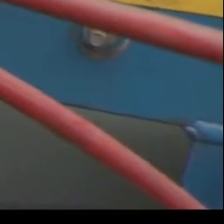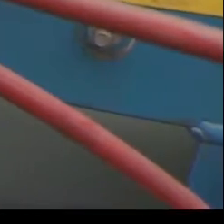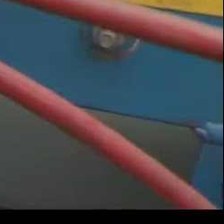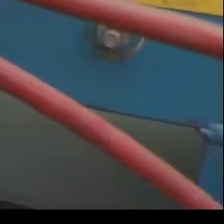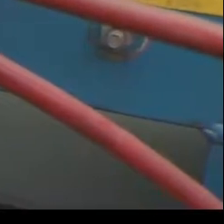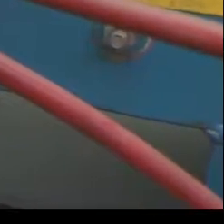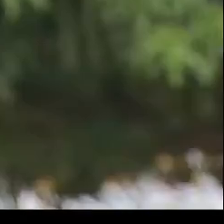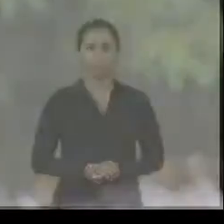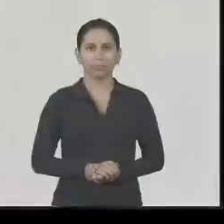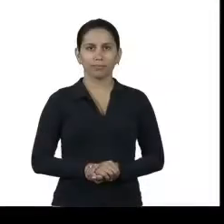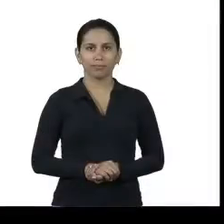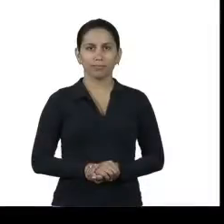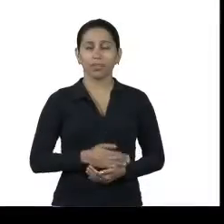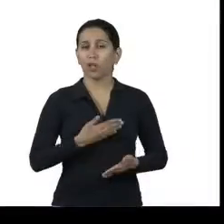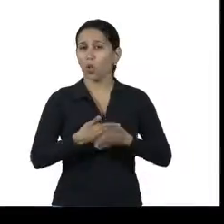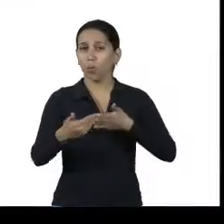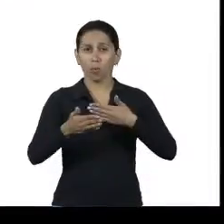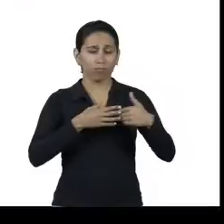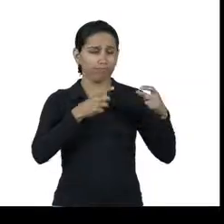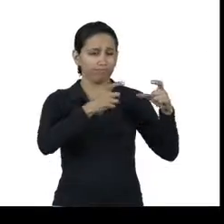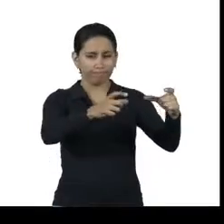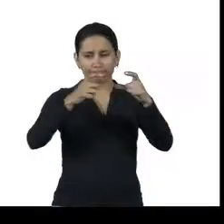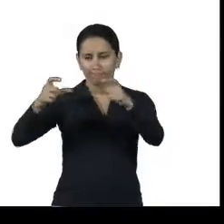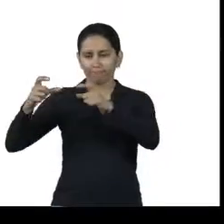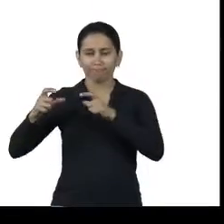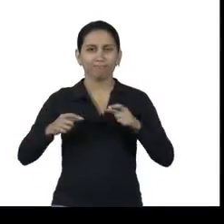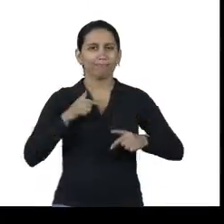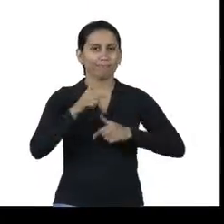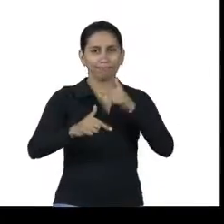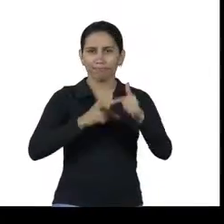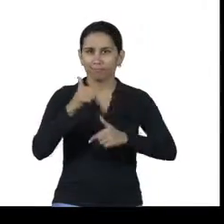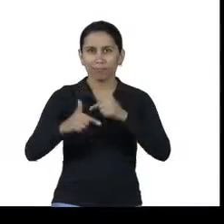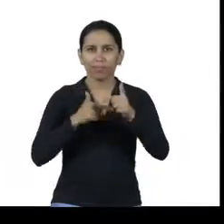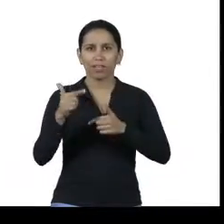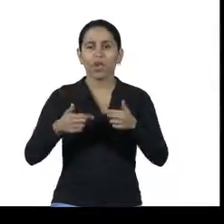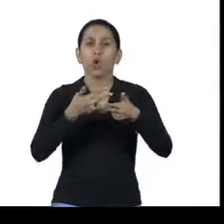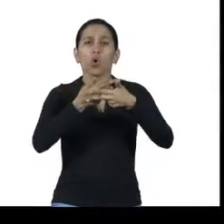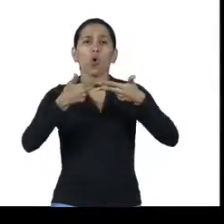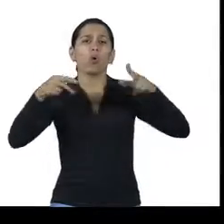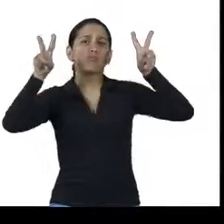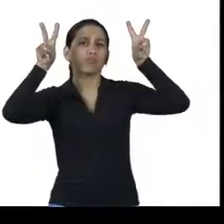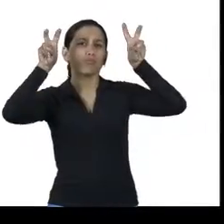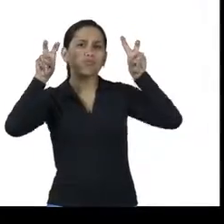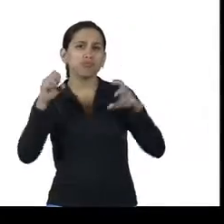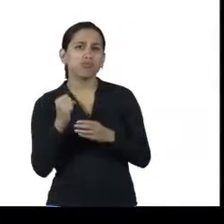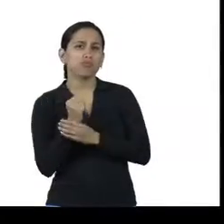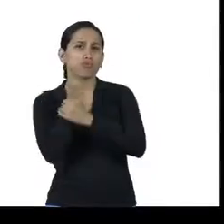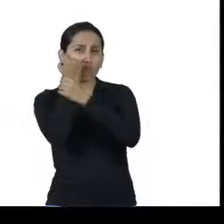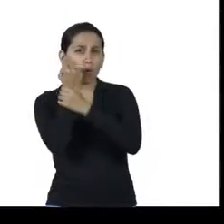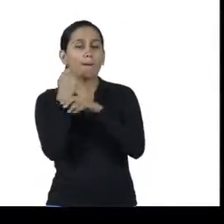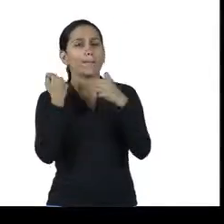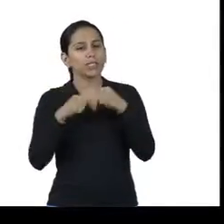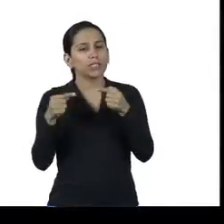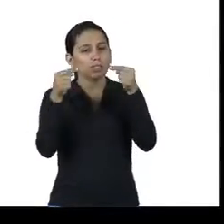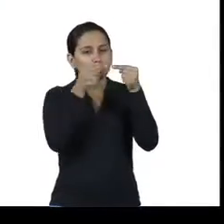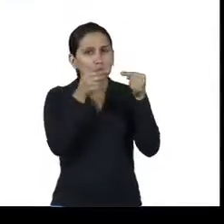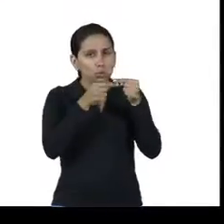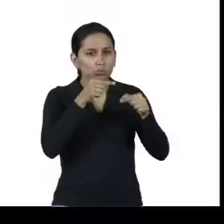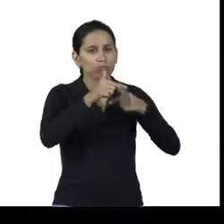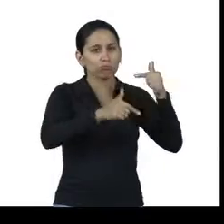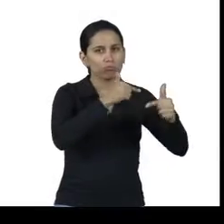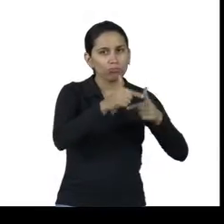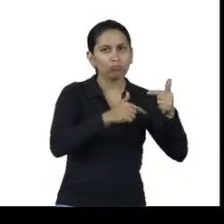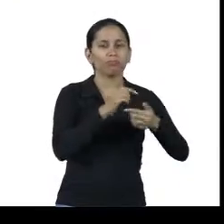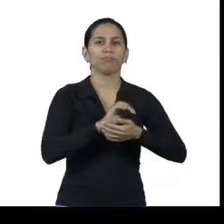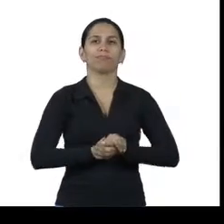meio a enormes blocos de pedra. Em qualquer local de trabalho, as questões de segurança devem estar incorporadas às atividades. E em uma